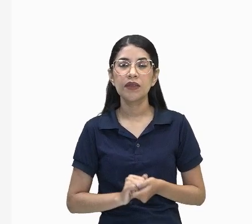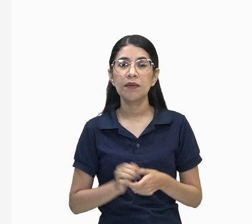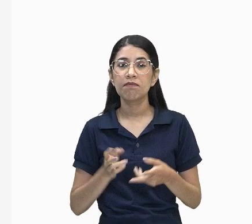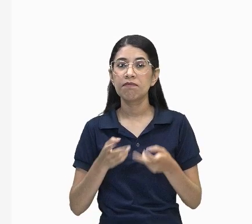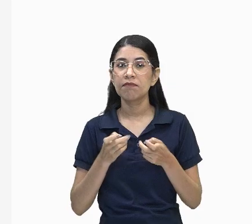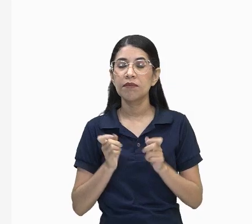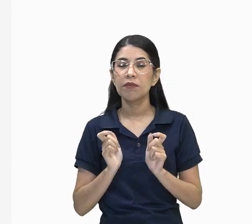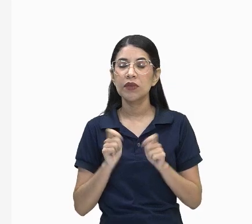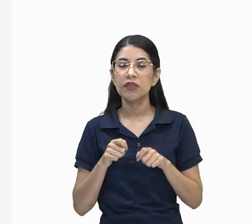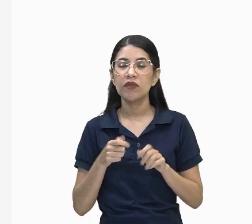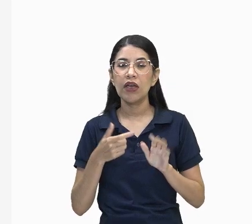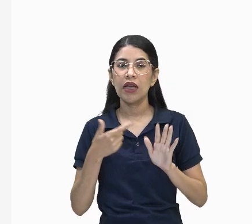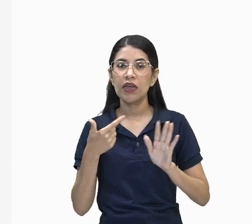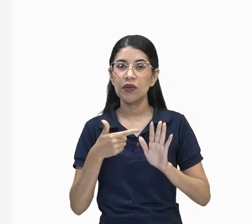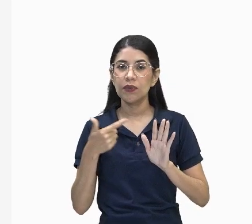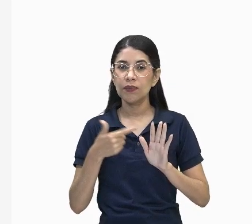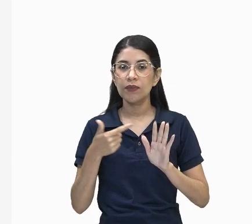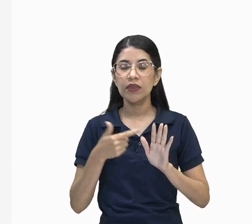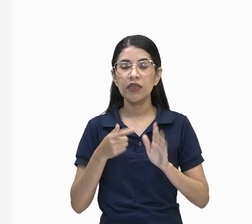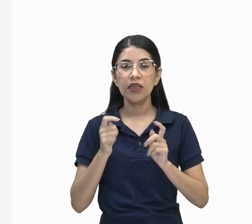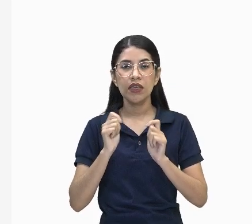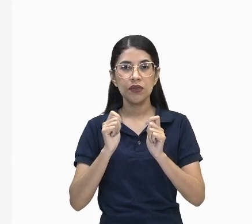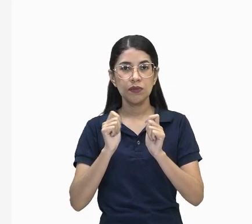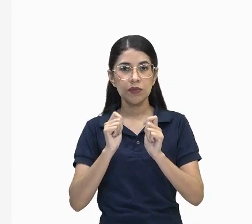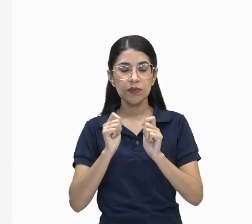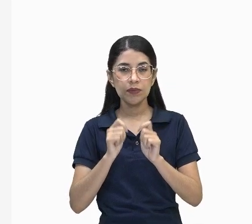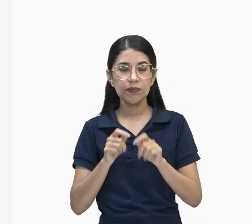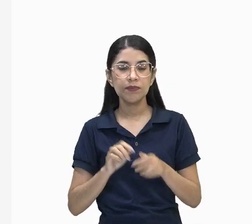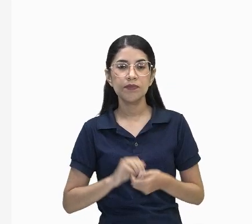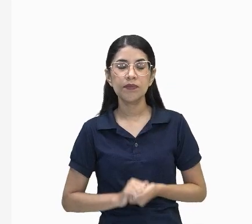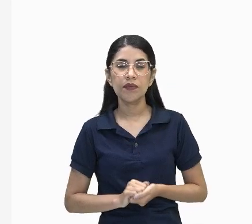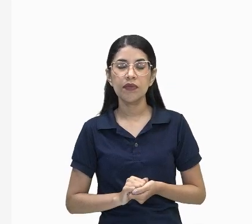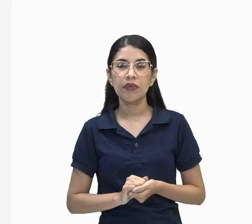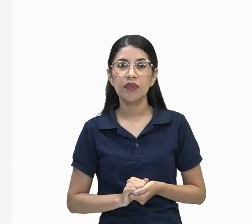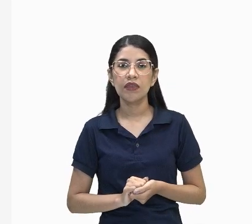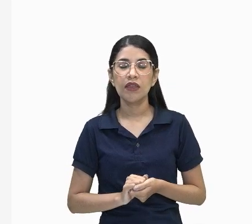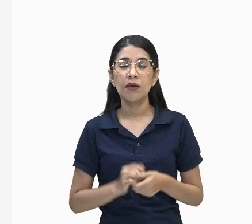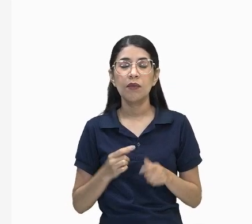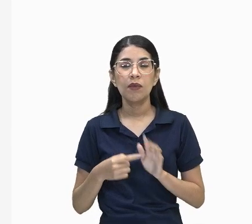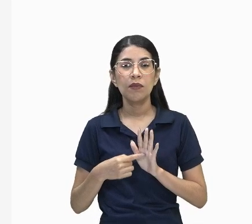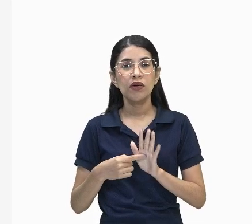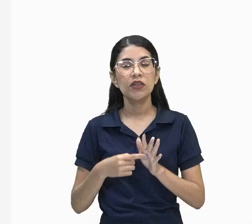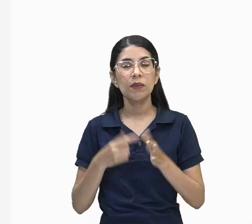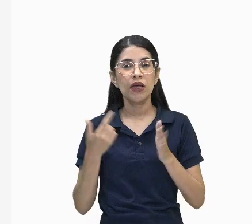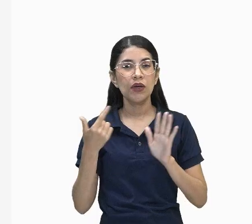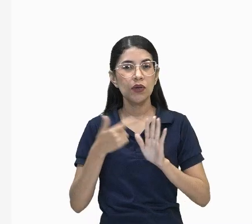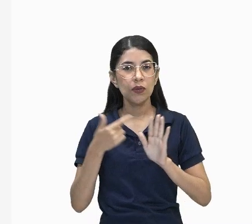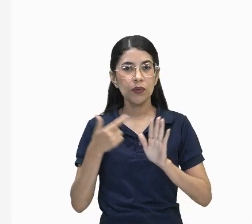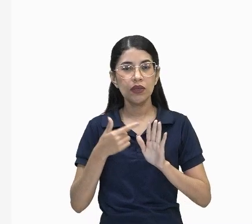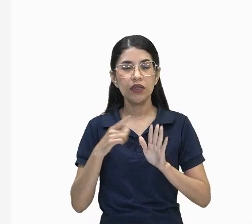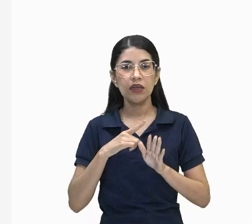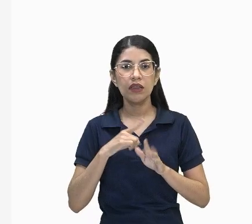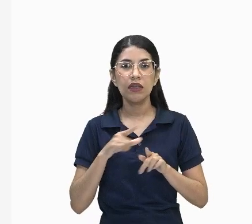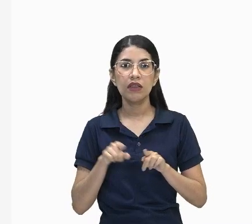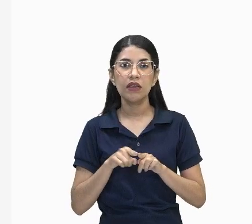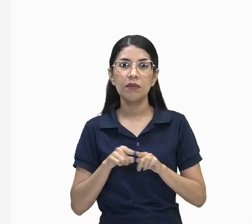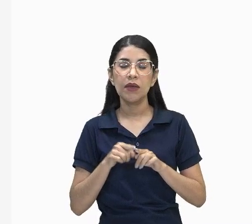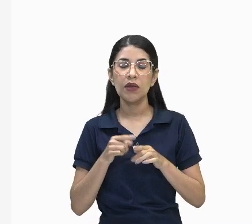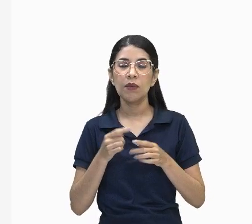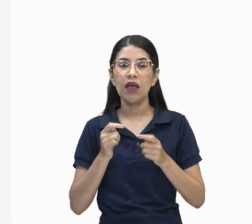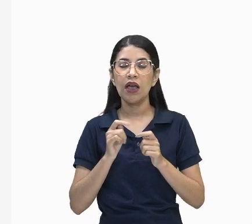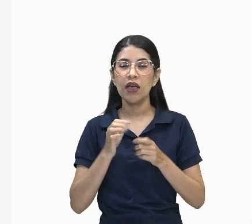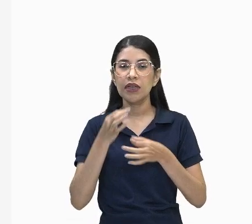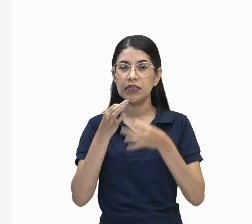ironia, né, e a superstição. Ele está ironizando, está mostrando, né, essa crítica